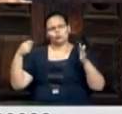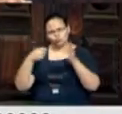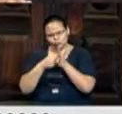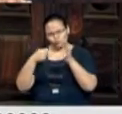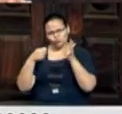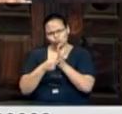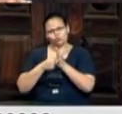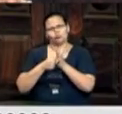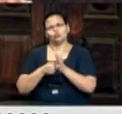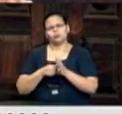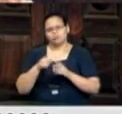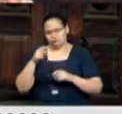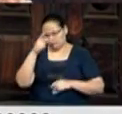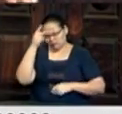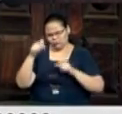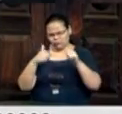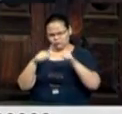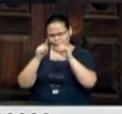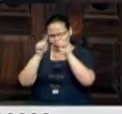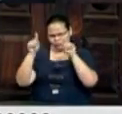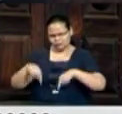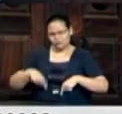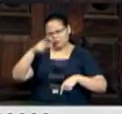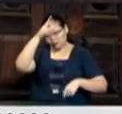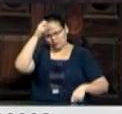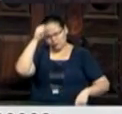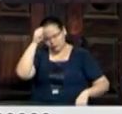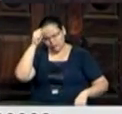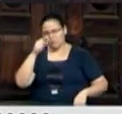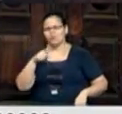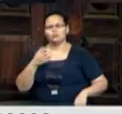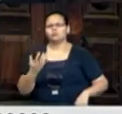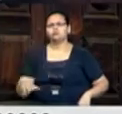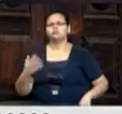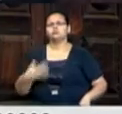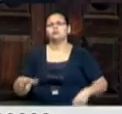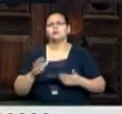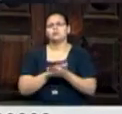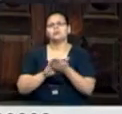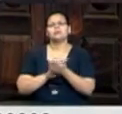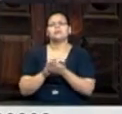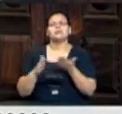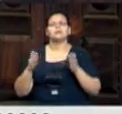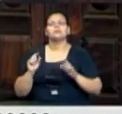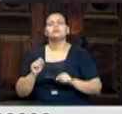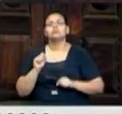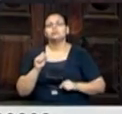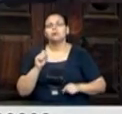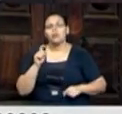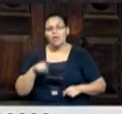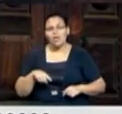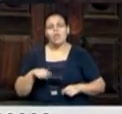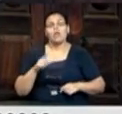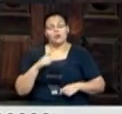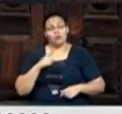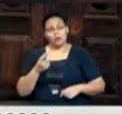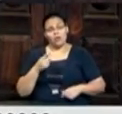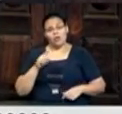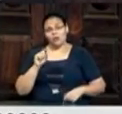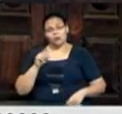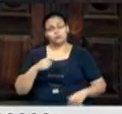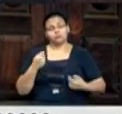dos servidores públicos. Quando eles estão querendo, nada mais, nada menos, aquilo que